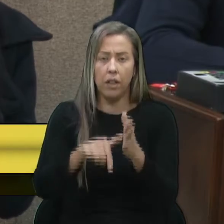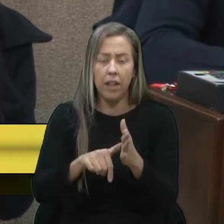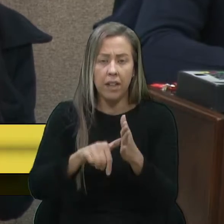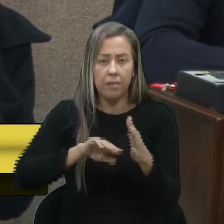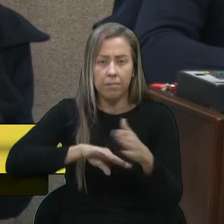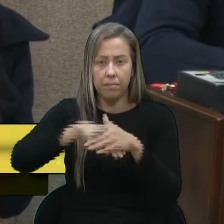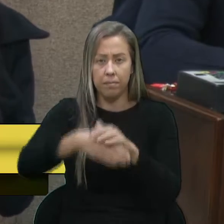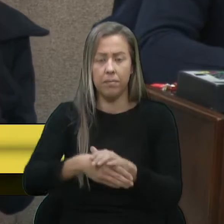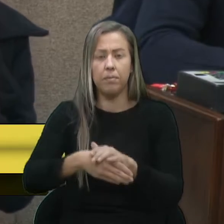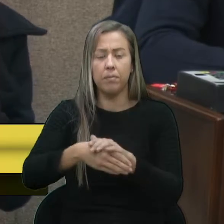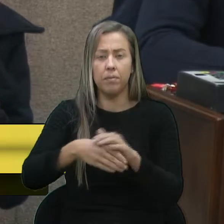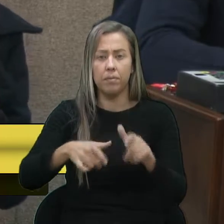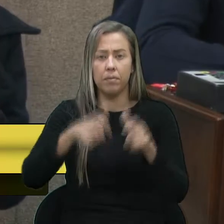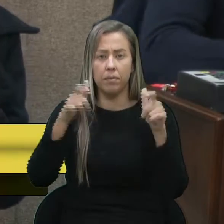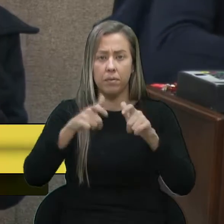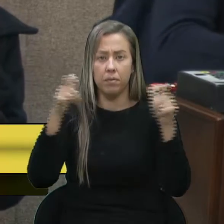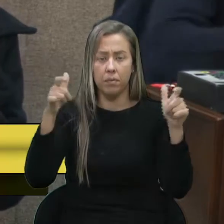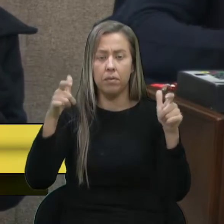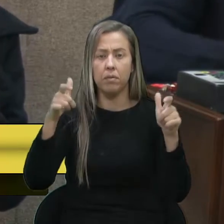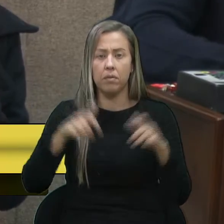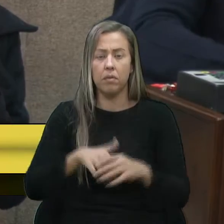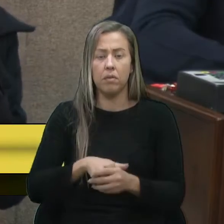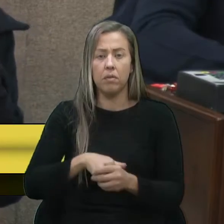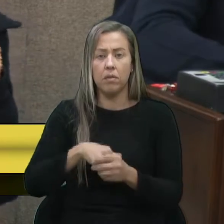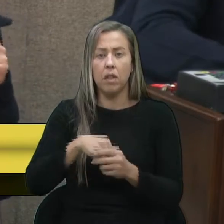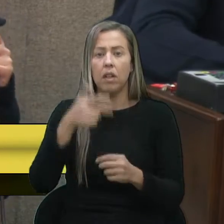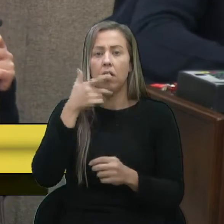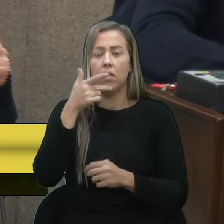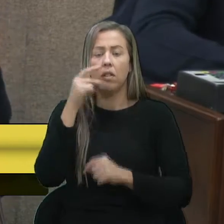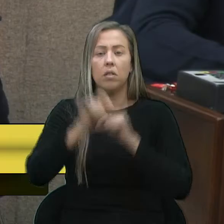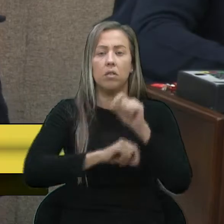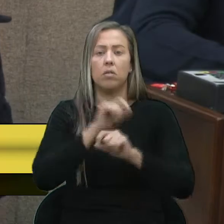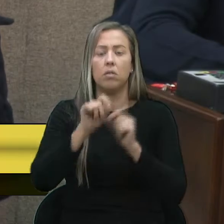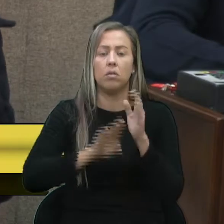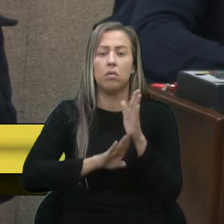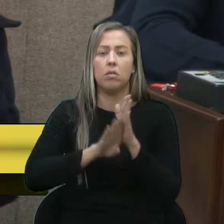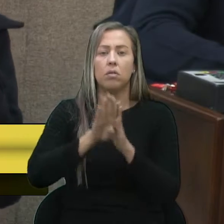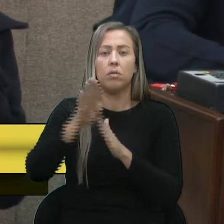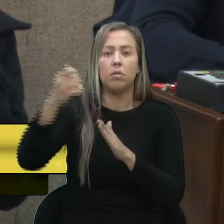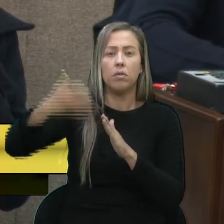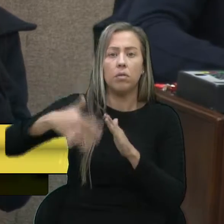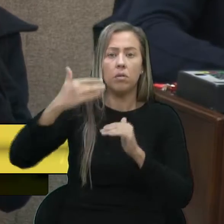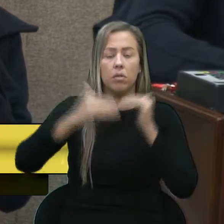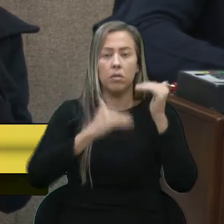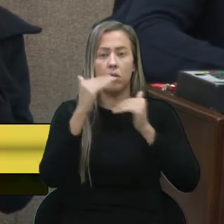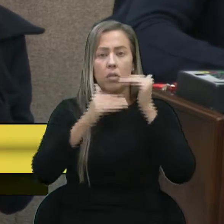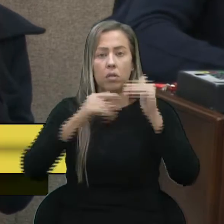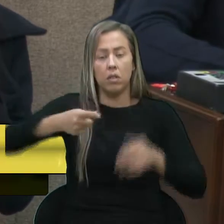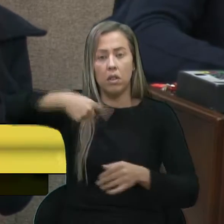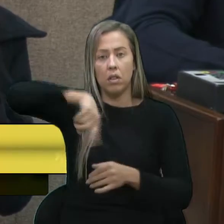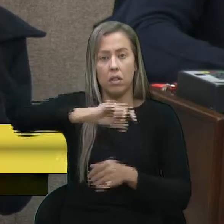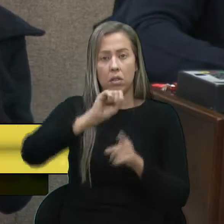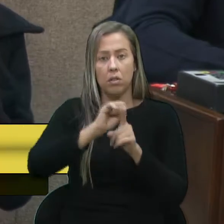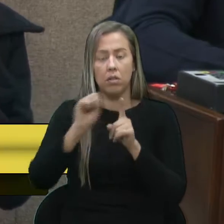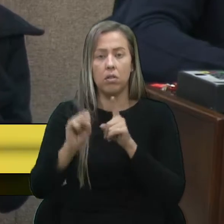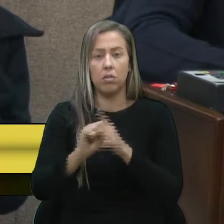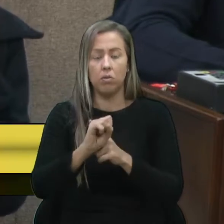de direitos, nós estamos falando de um crescimento e de um desenvolvimento da nossa